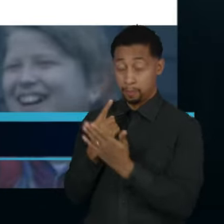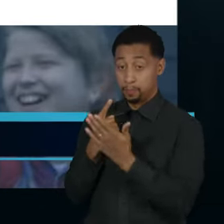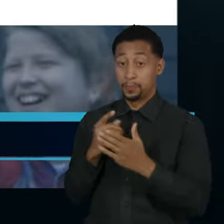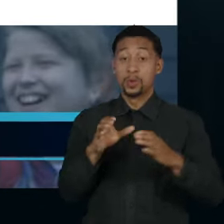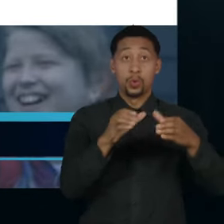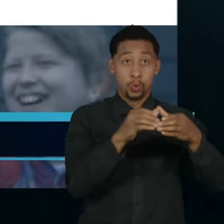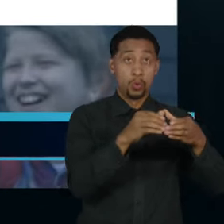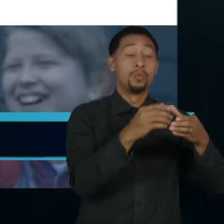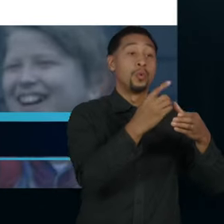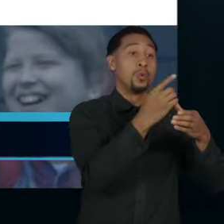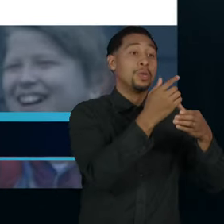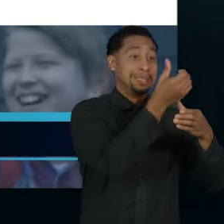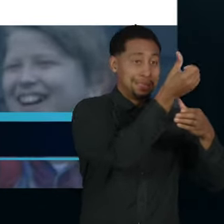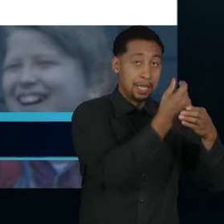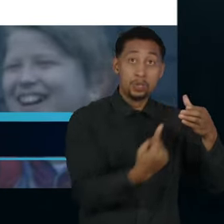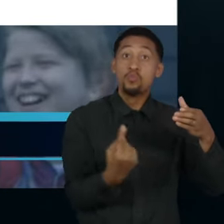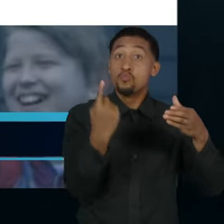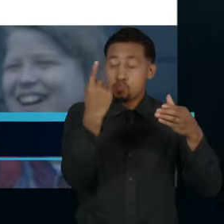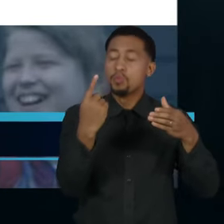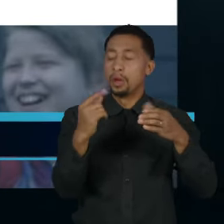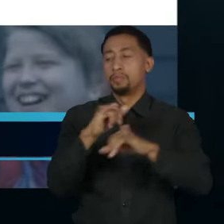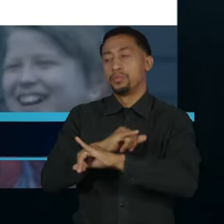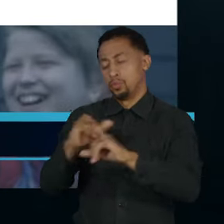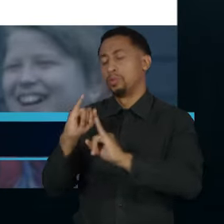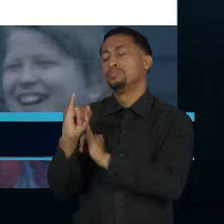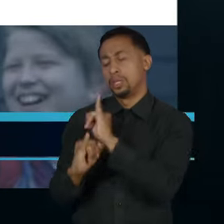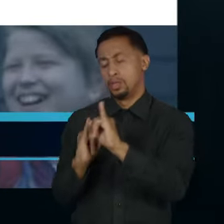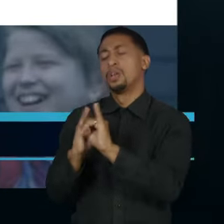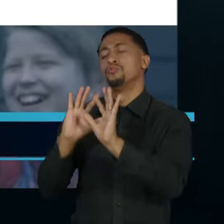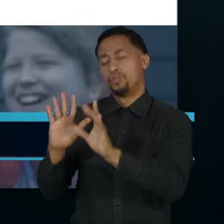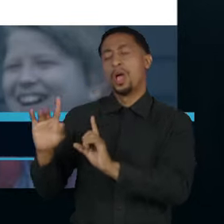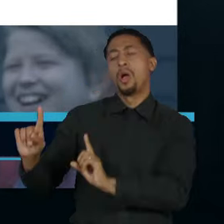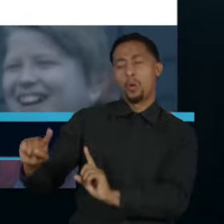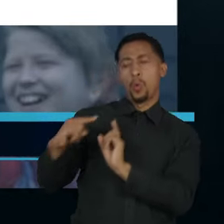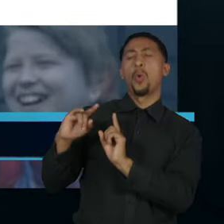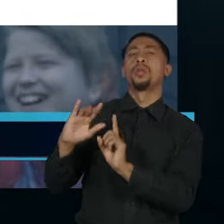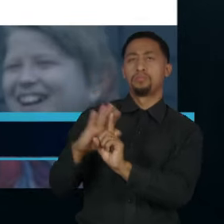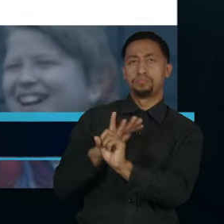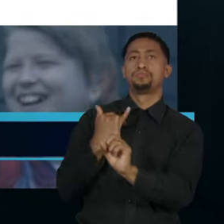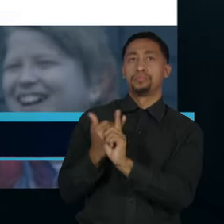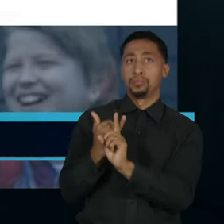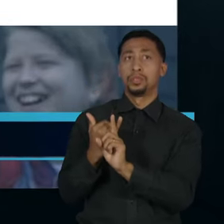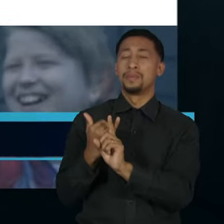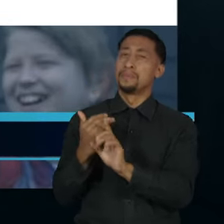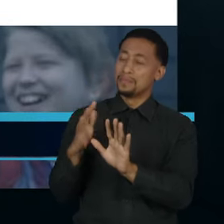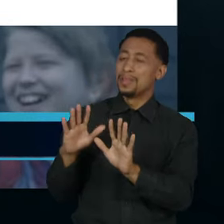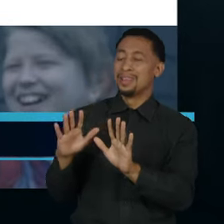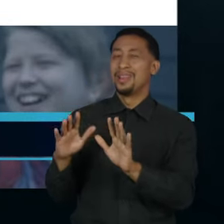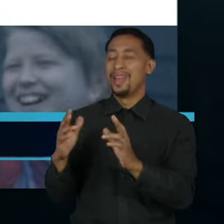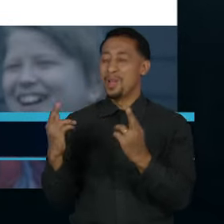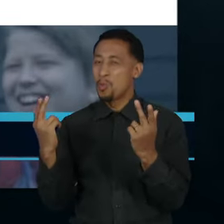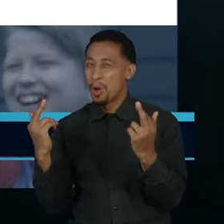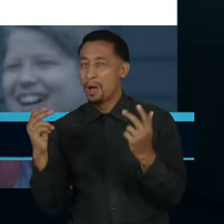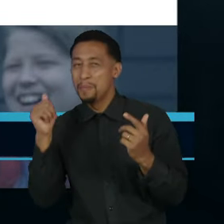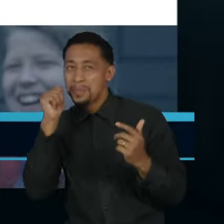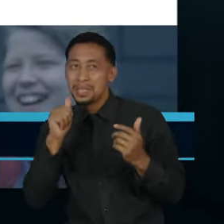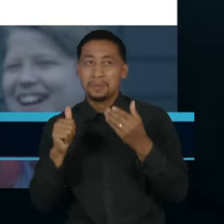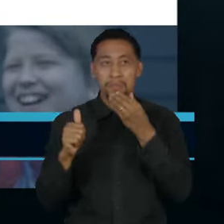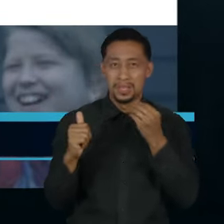bullying online. A taxa de cerca de 15% permanece estável entre meninos e meninas e representa um crescimento